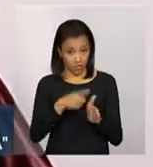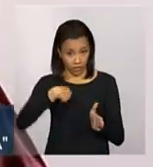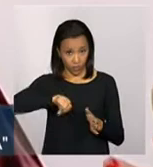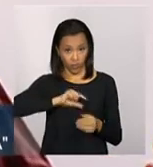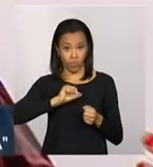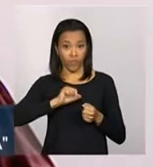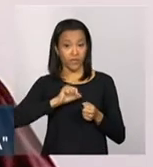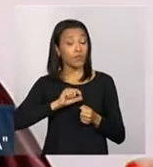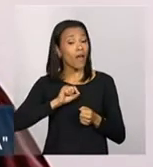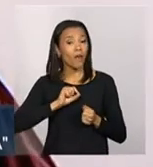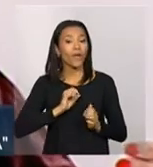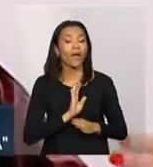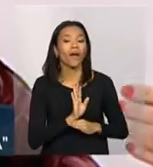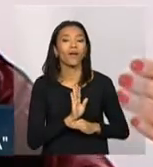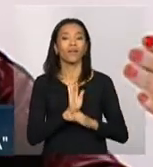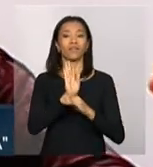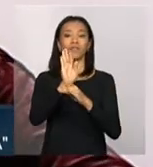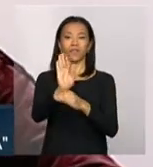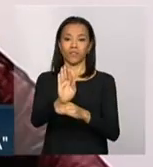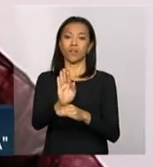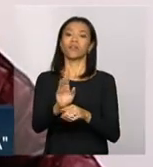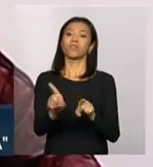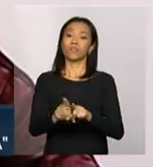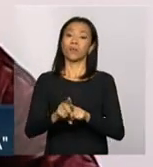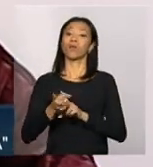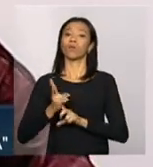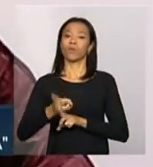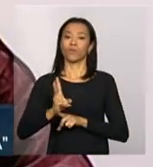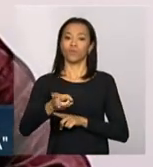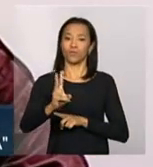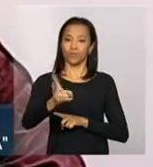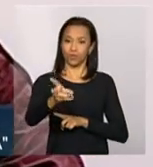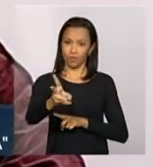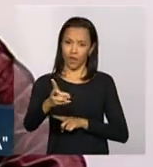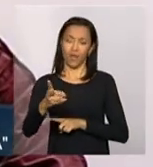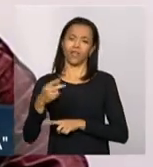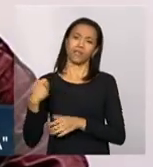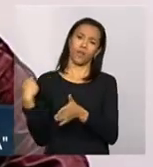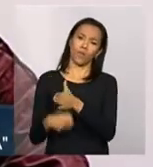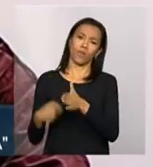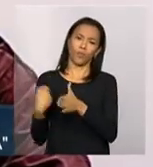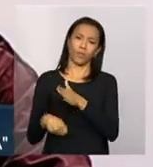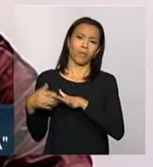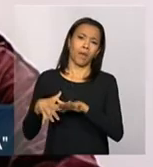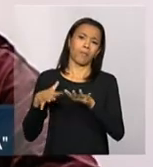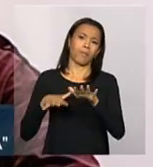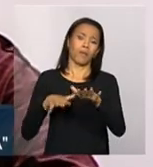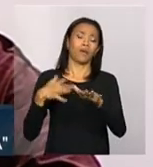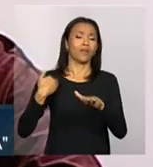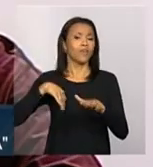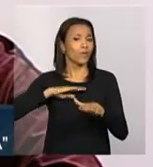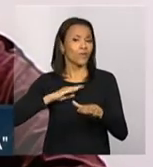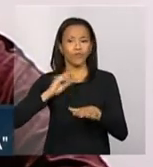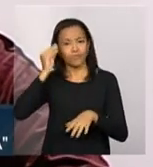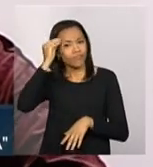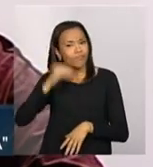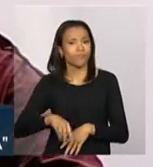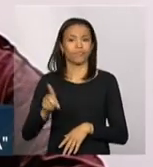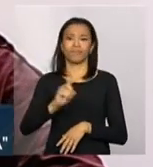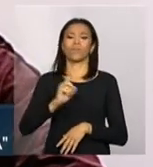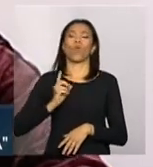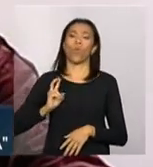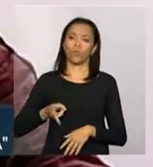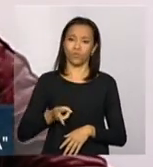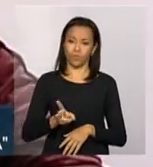para ajudar e dar a continuidade nessa luta que nós não podemos deixar de travar. Mostrar